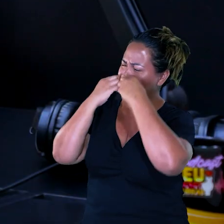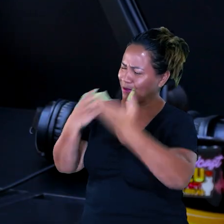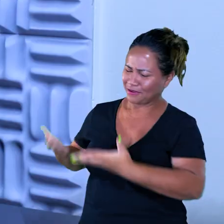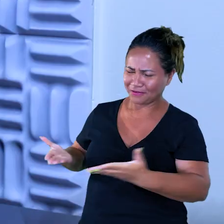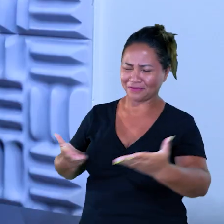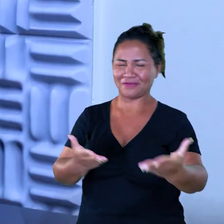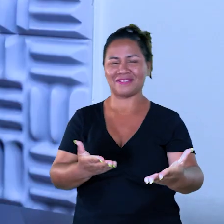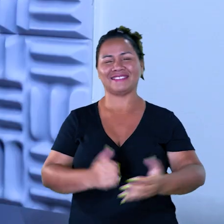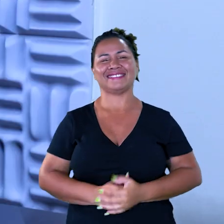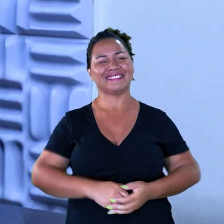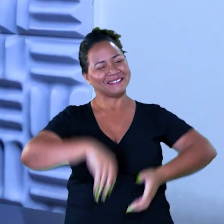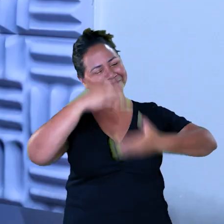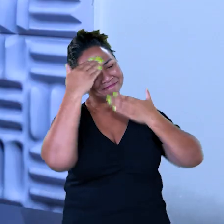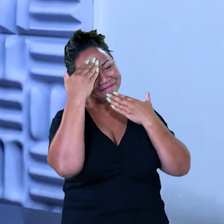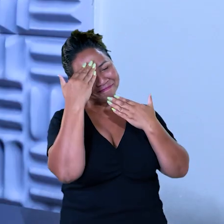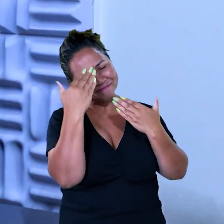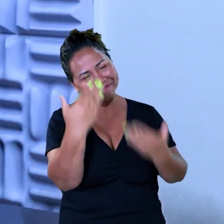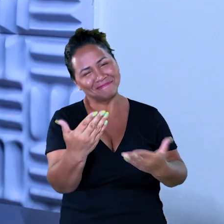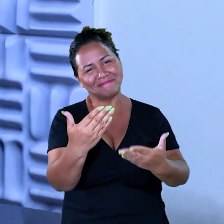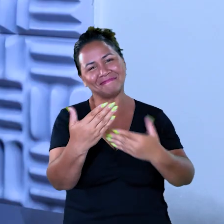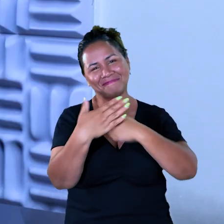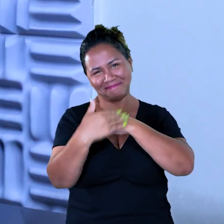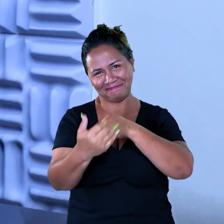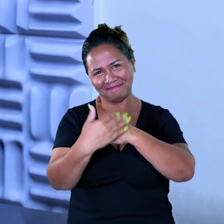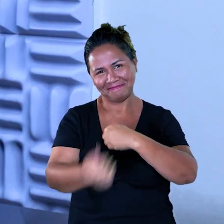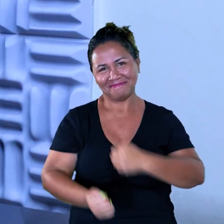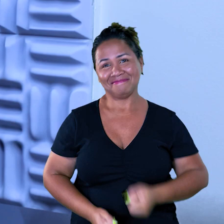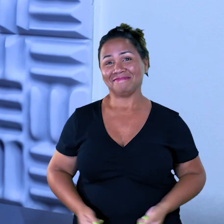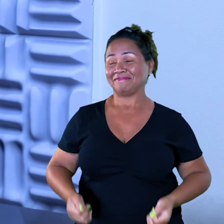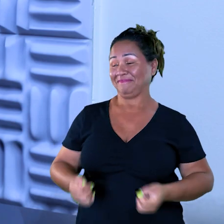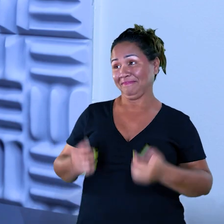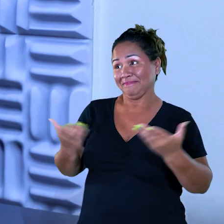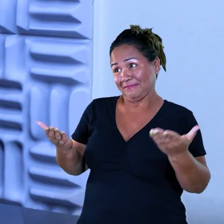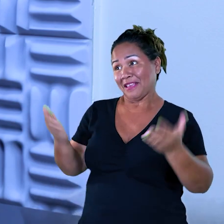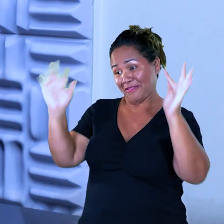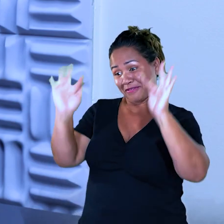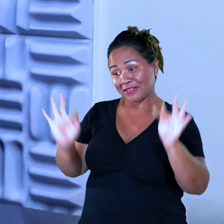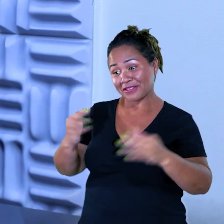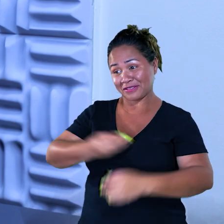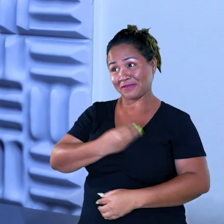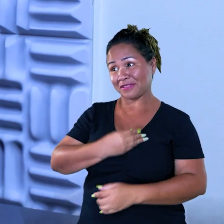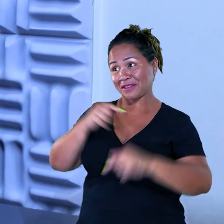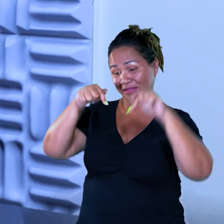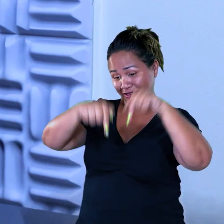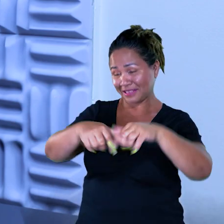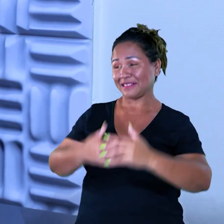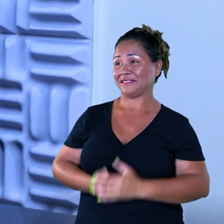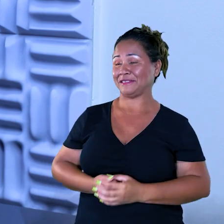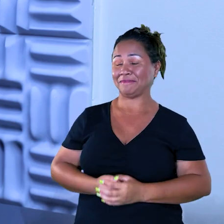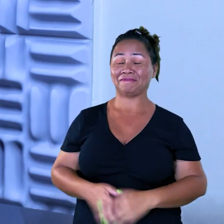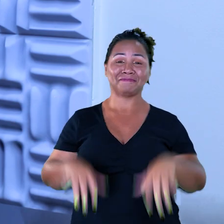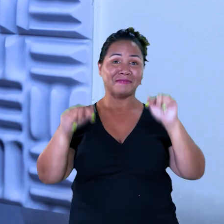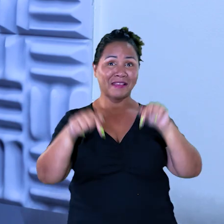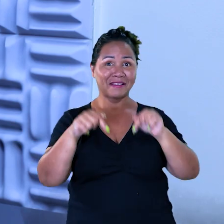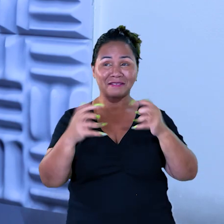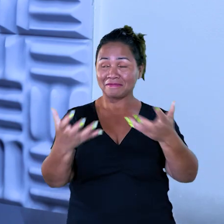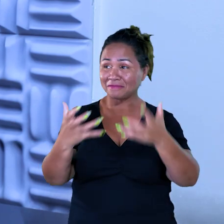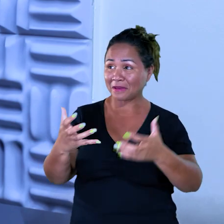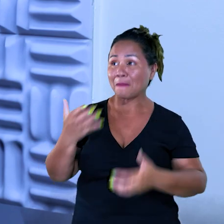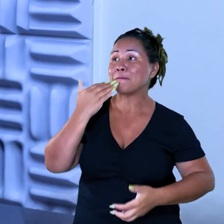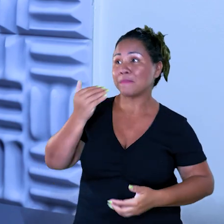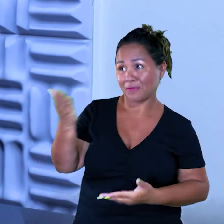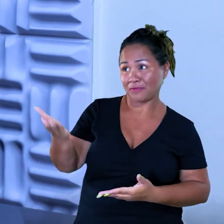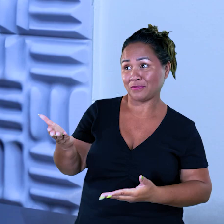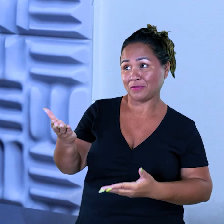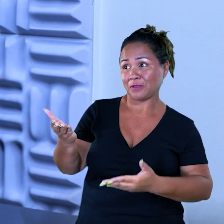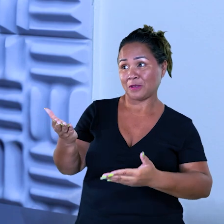convite. De nada, é um prazer ter você aqui. Aqui no Amo Libras, eu quero que você conte um pouquinho da sua